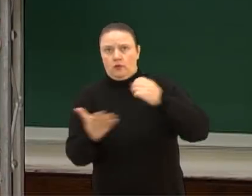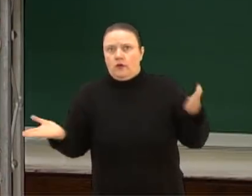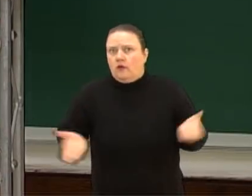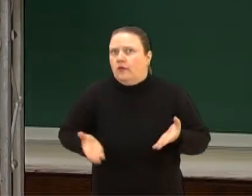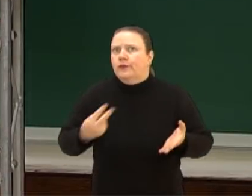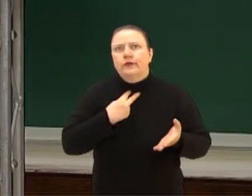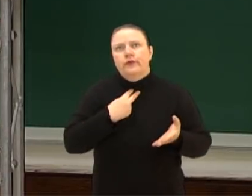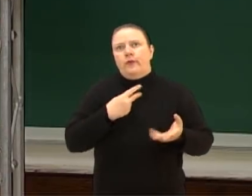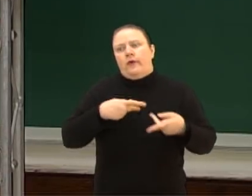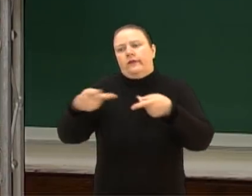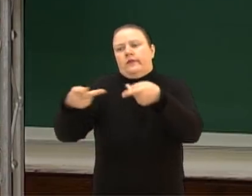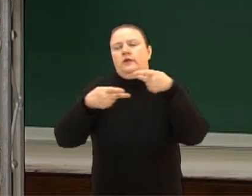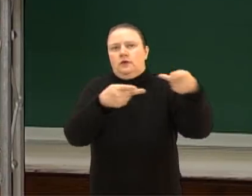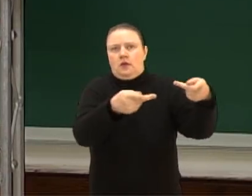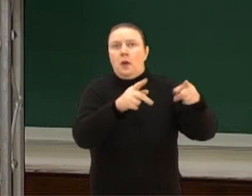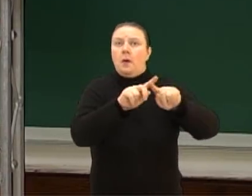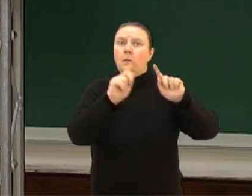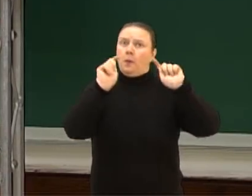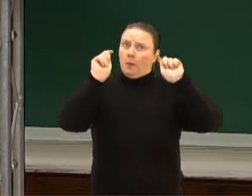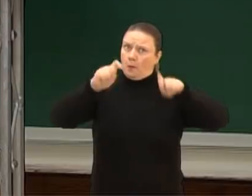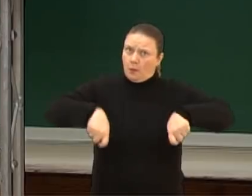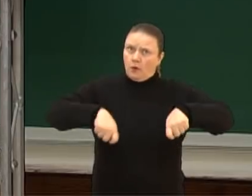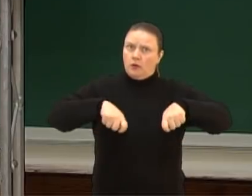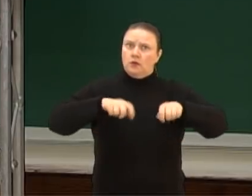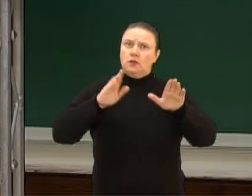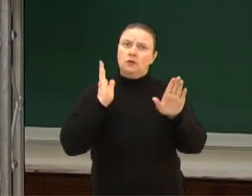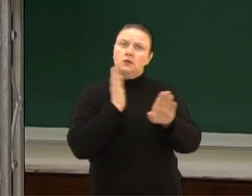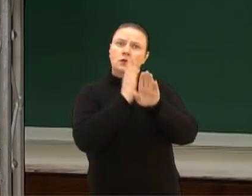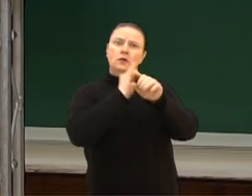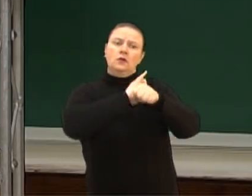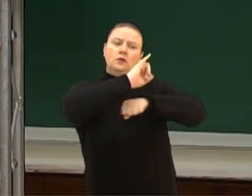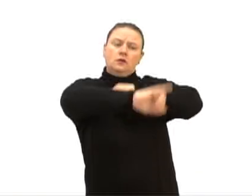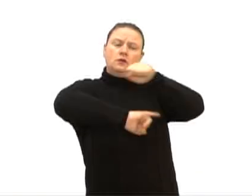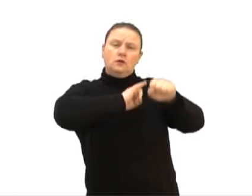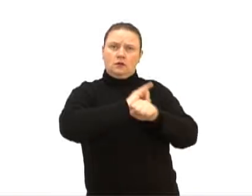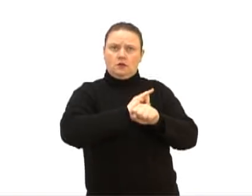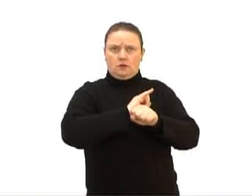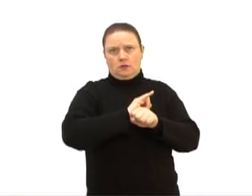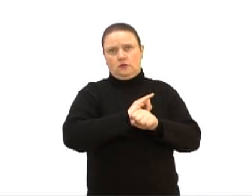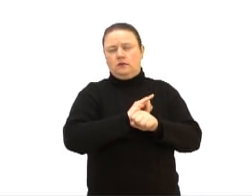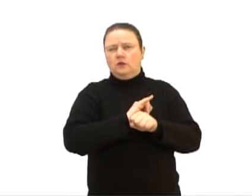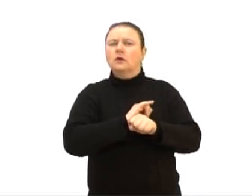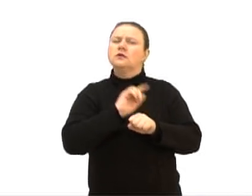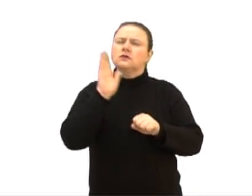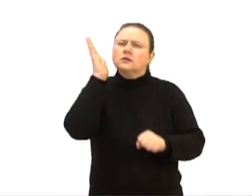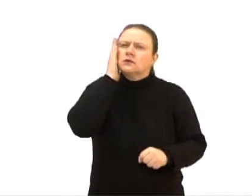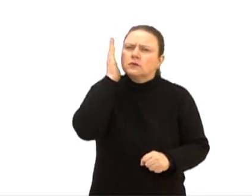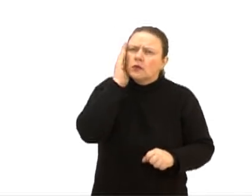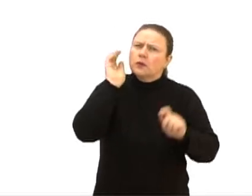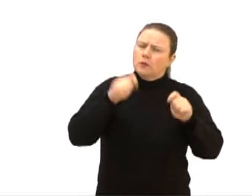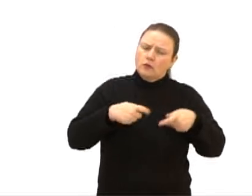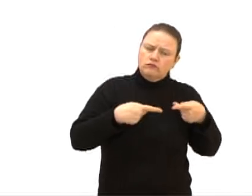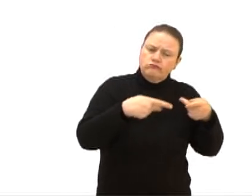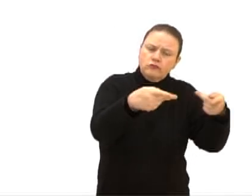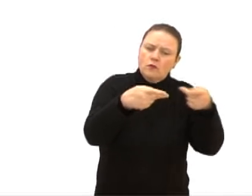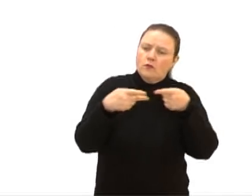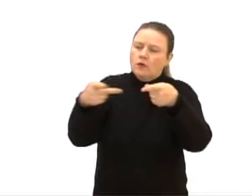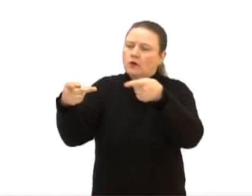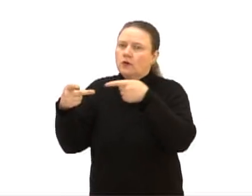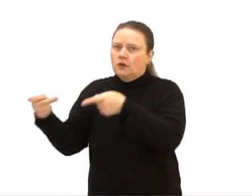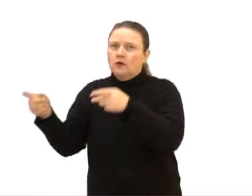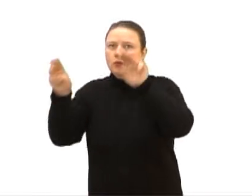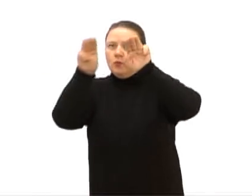nós podemos fazer uma visita virtual. Olha aqui que dica legal. Então você sabia que pode visitar museus do